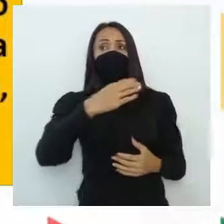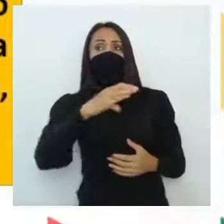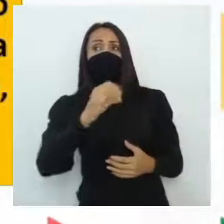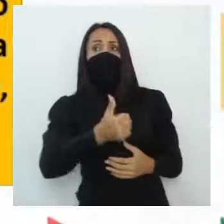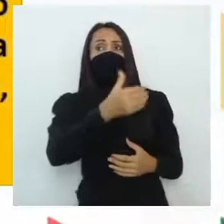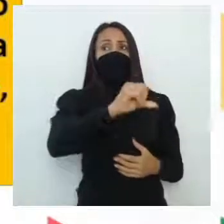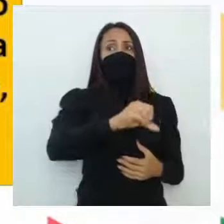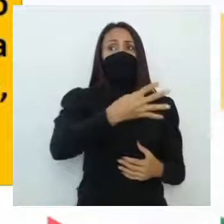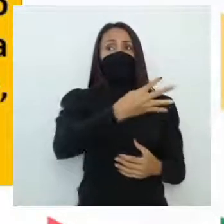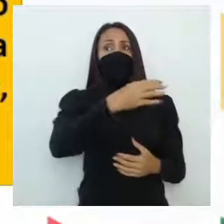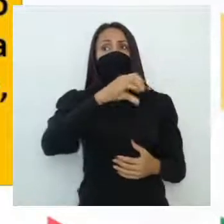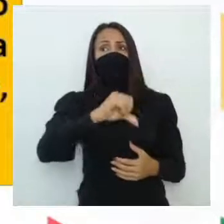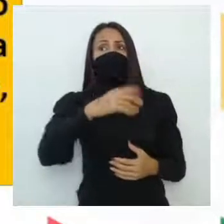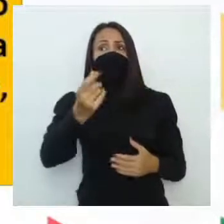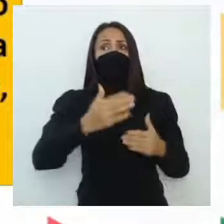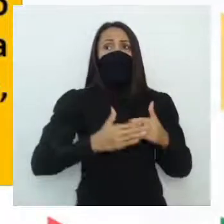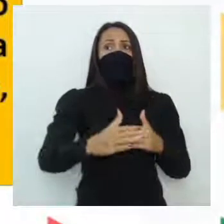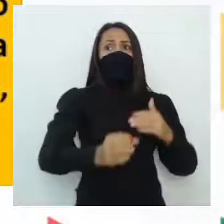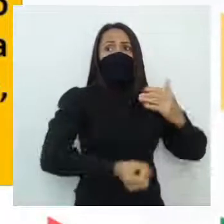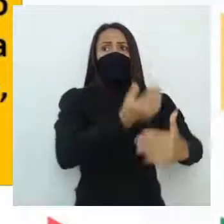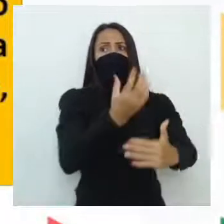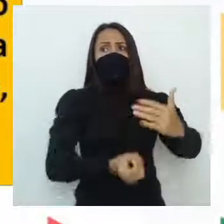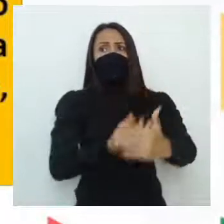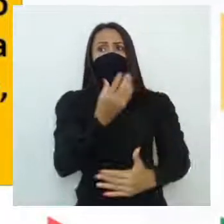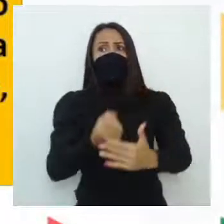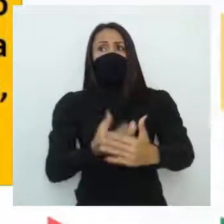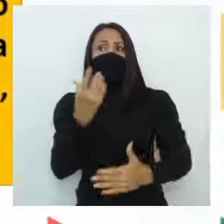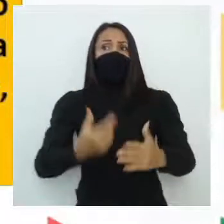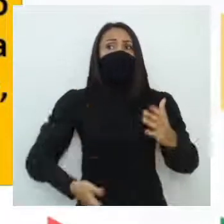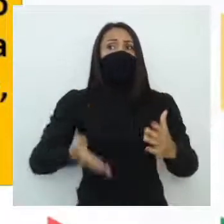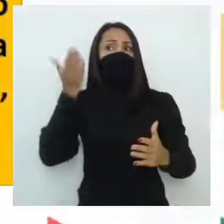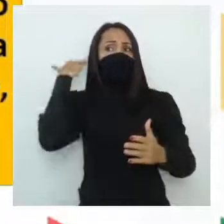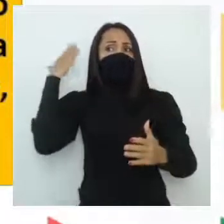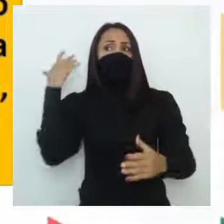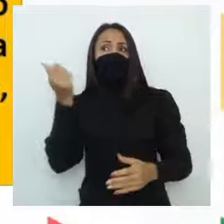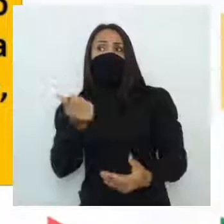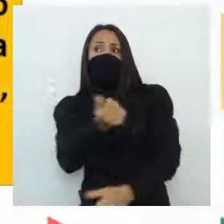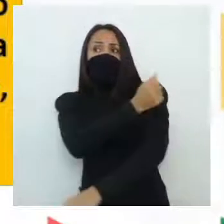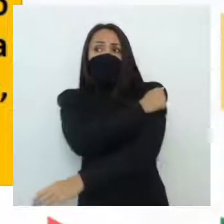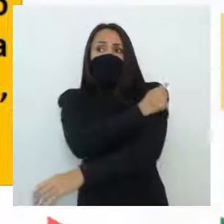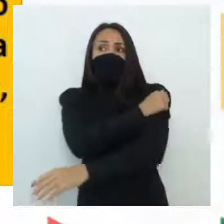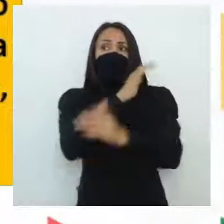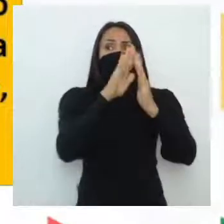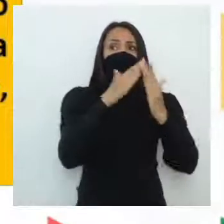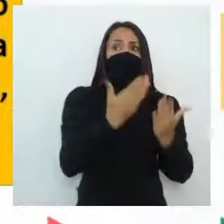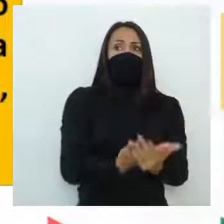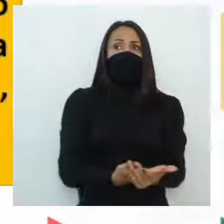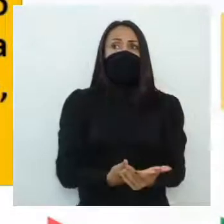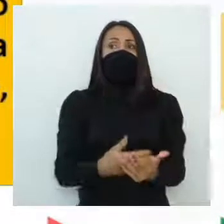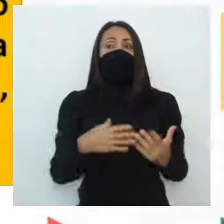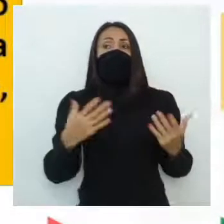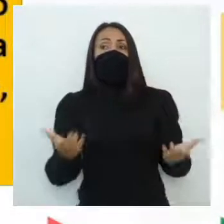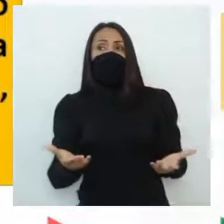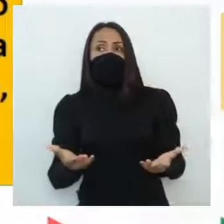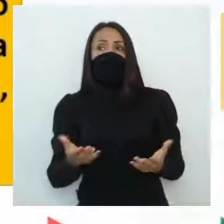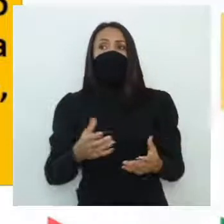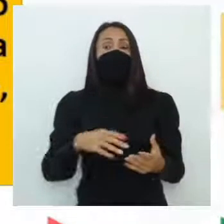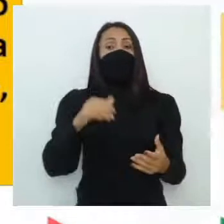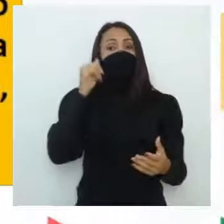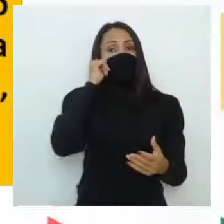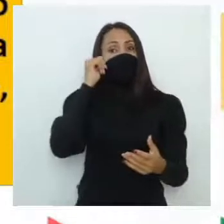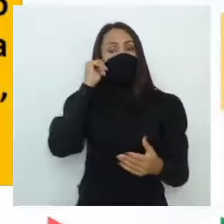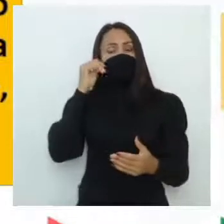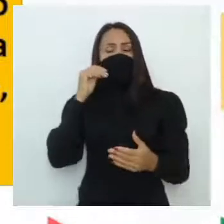as vocações começaram a surgir entre as suas antigas alunas do colégio, certo? Então aqui as moças começaram